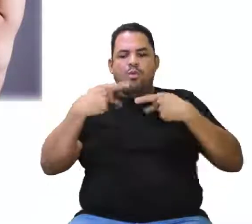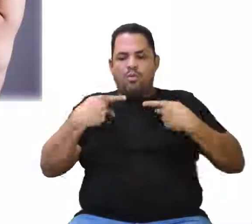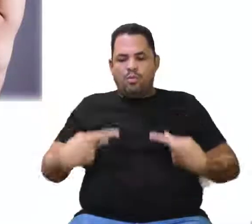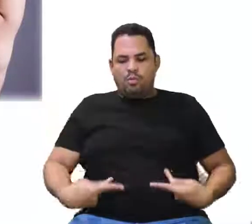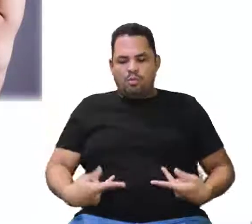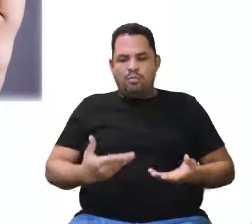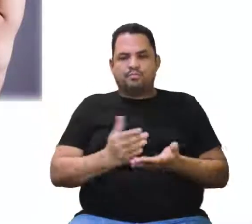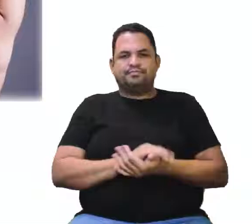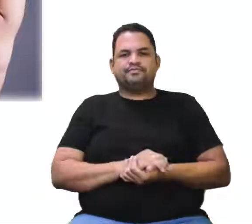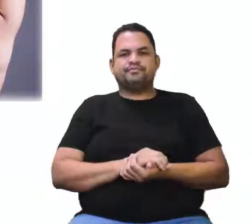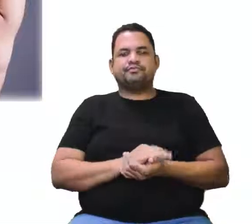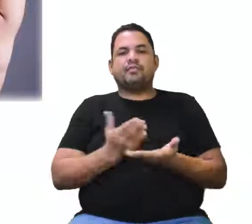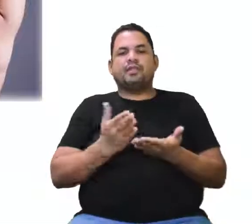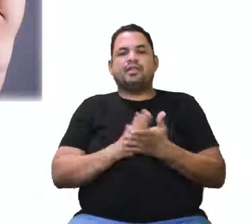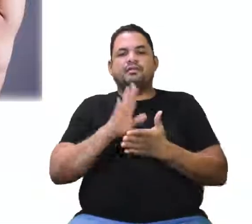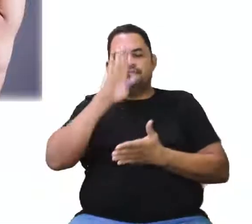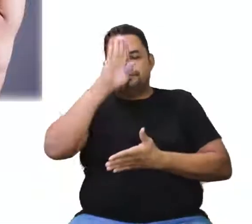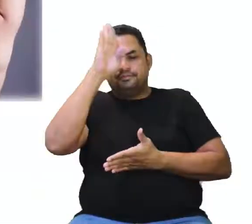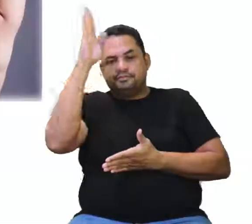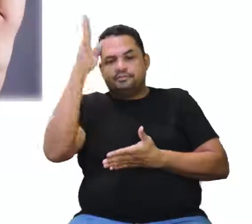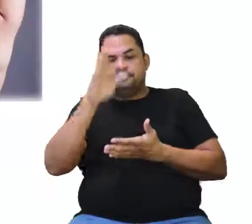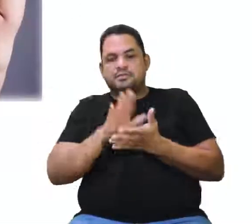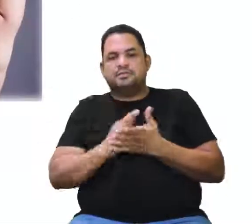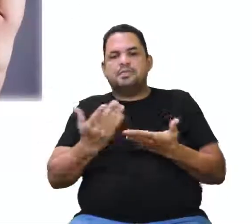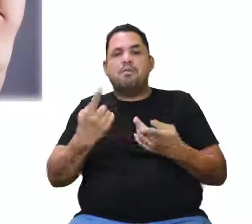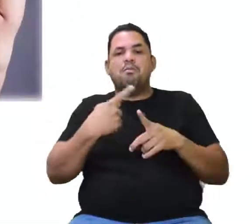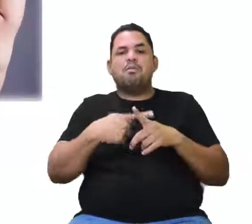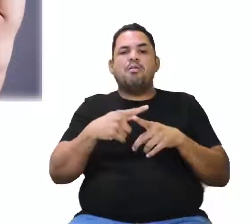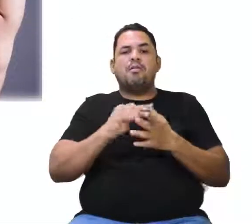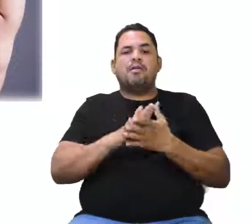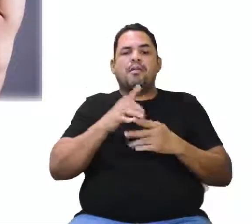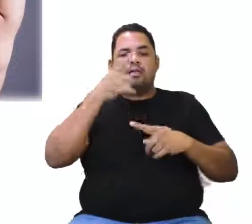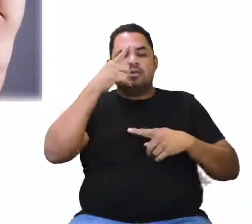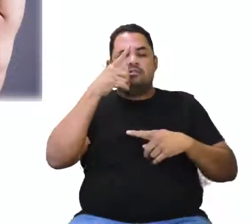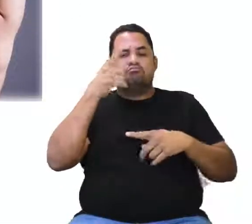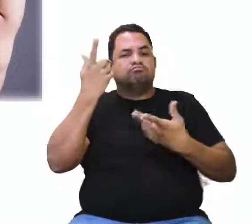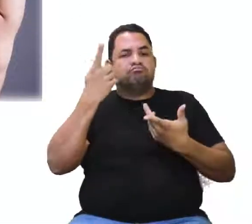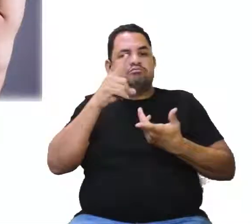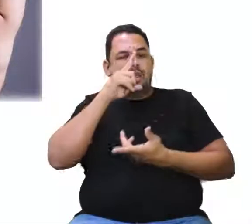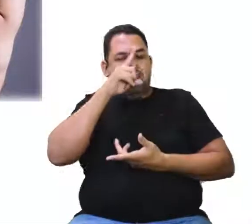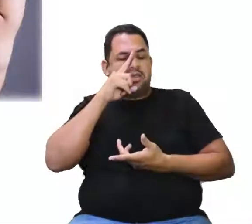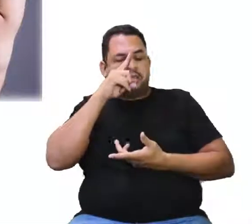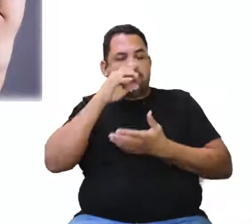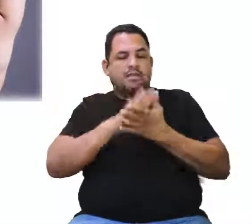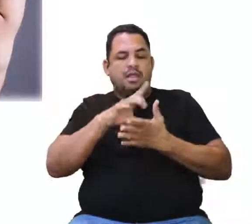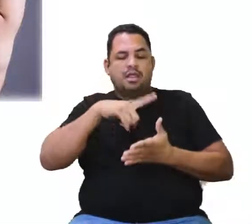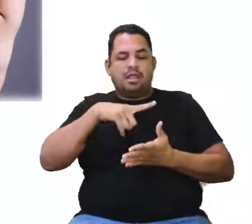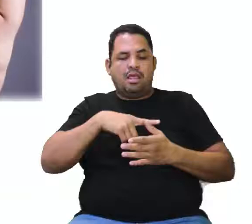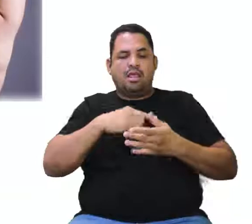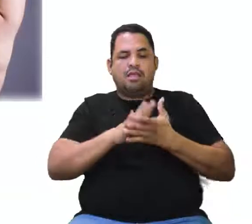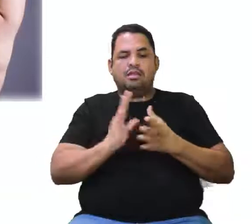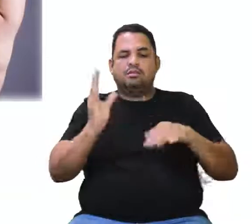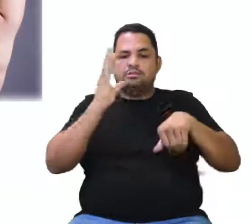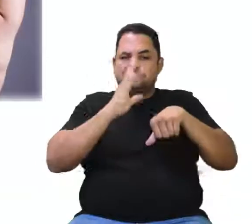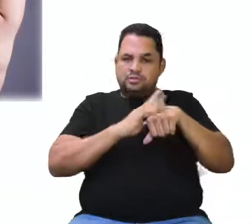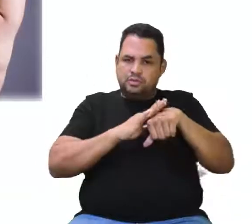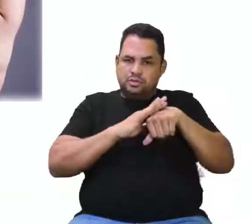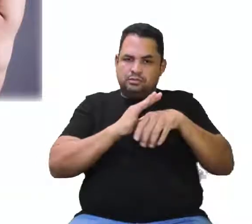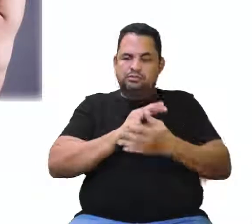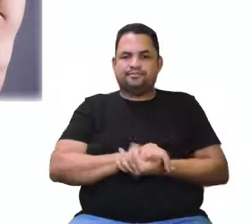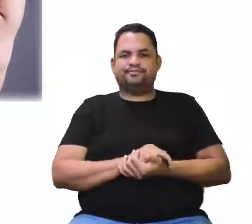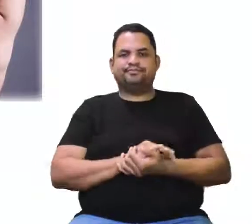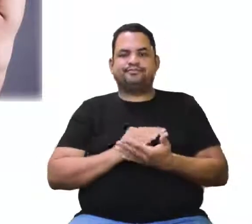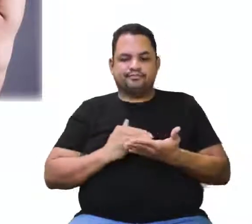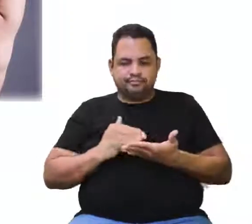a postura corporal é o principal fator de risco para que você tenha essas doenças. Por isso, associada à postura